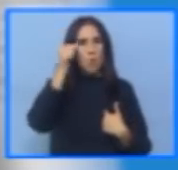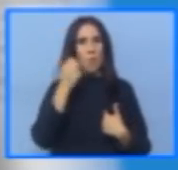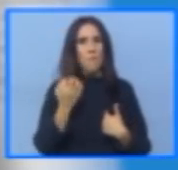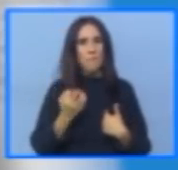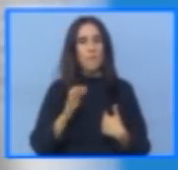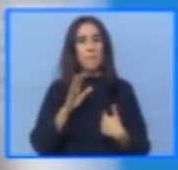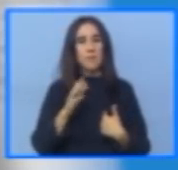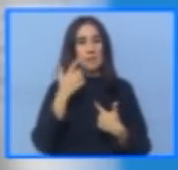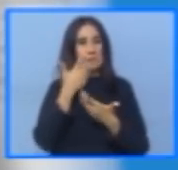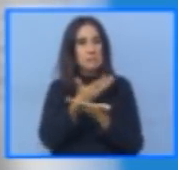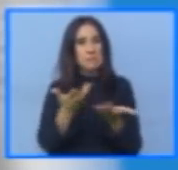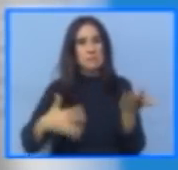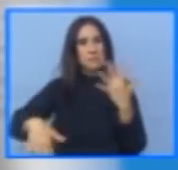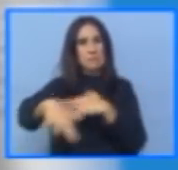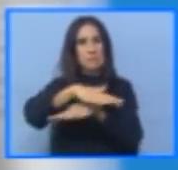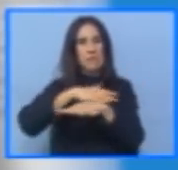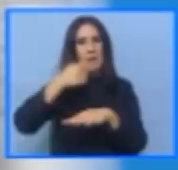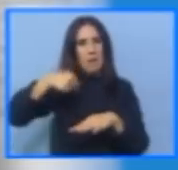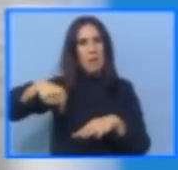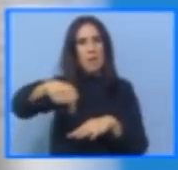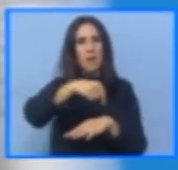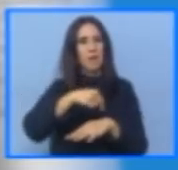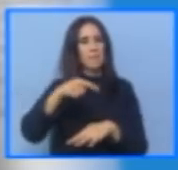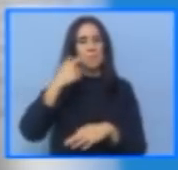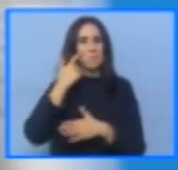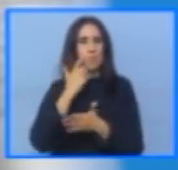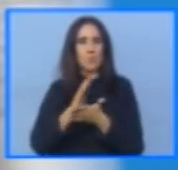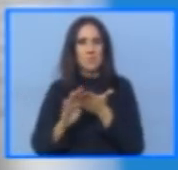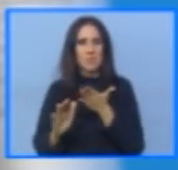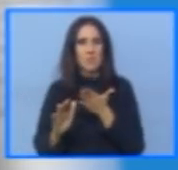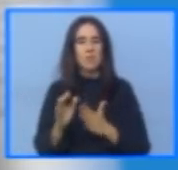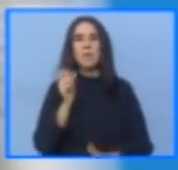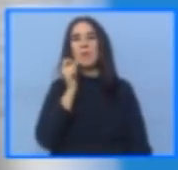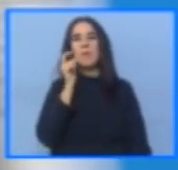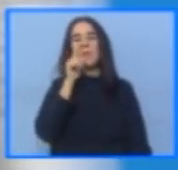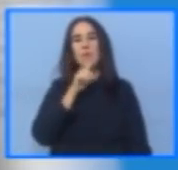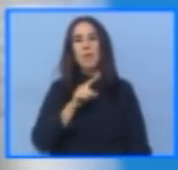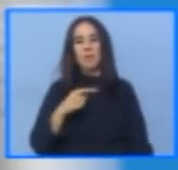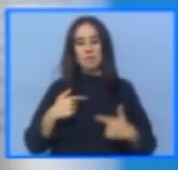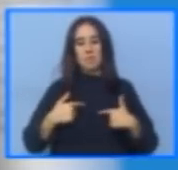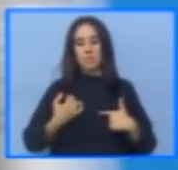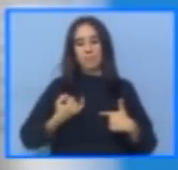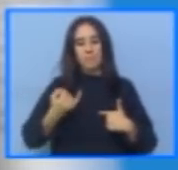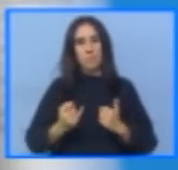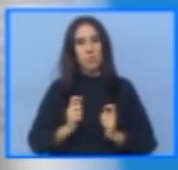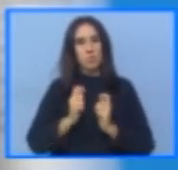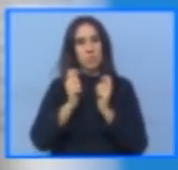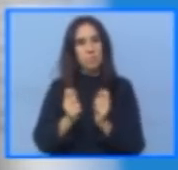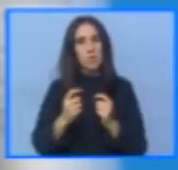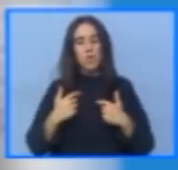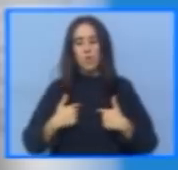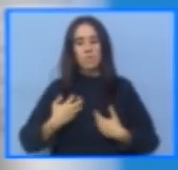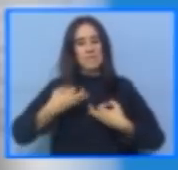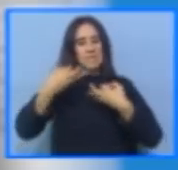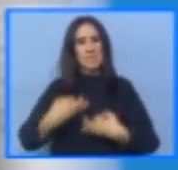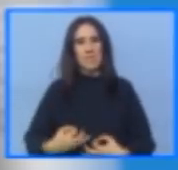no meio de vós está alguém que não conheceis. Aquele que vem depois de mim, a quem eu não sou